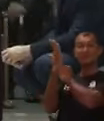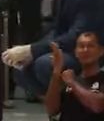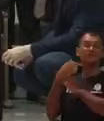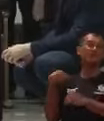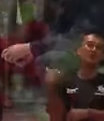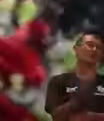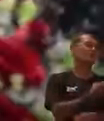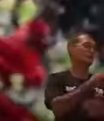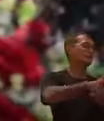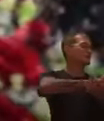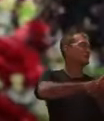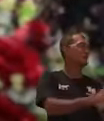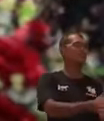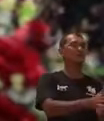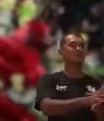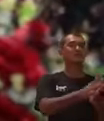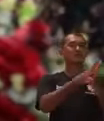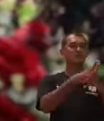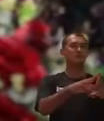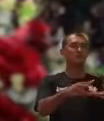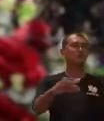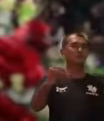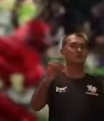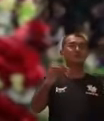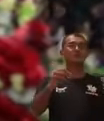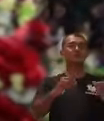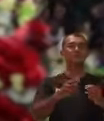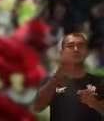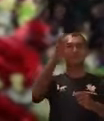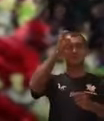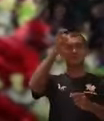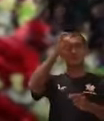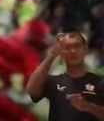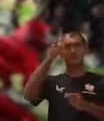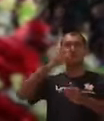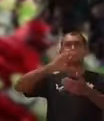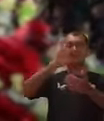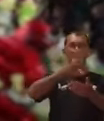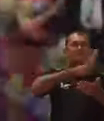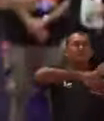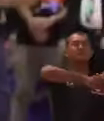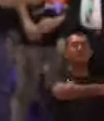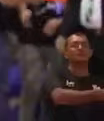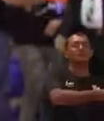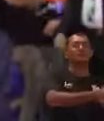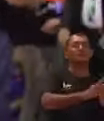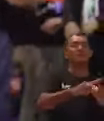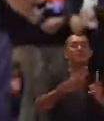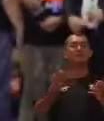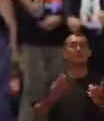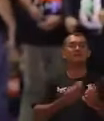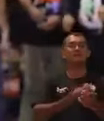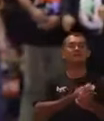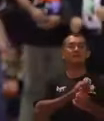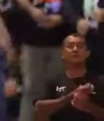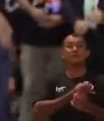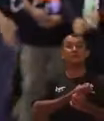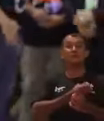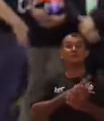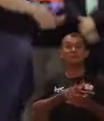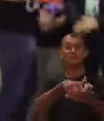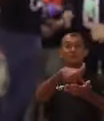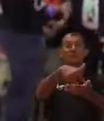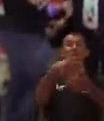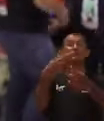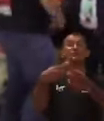destruídos ou consumidos pelos nossos inimigos. Mas se nós estamos em pé, é porque as